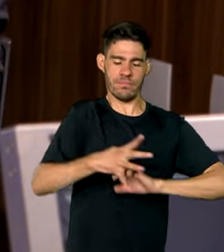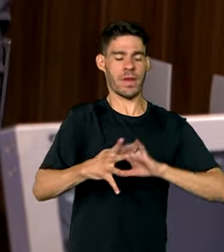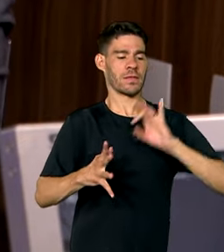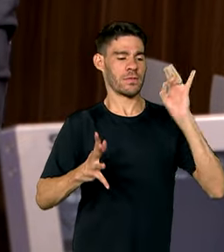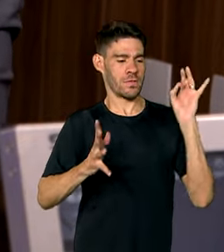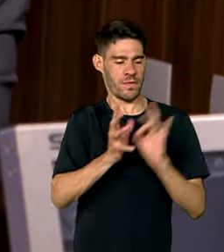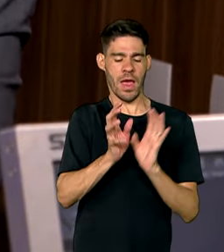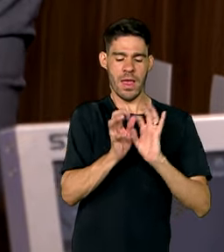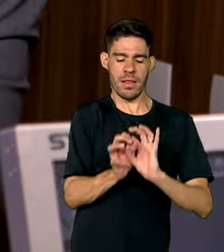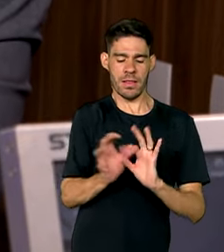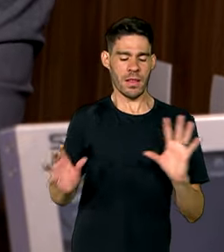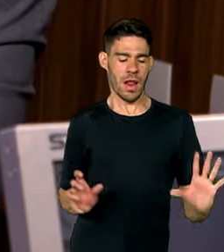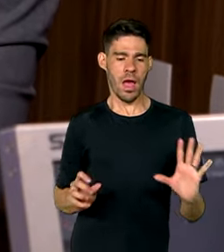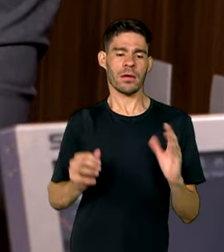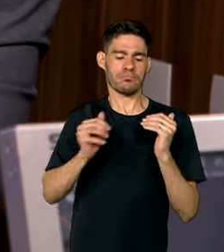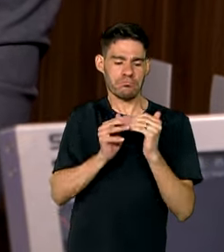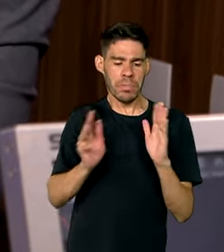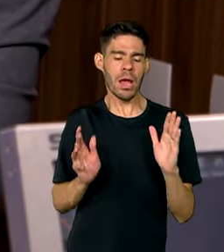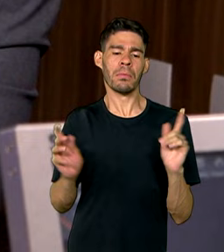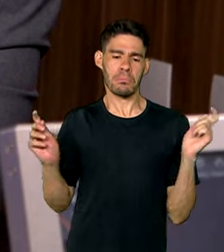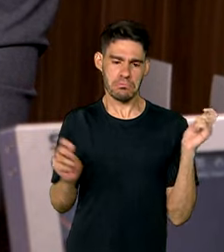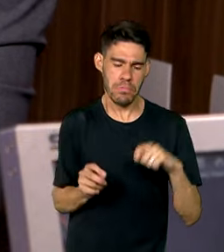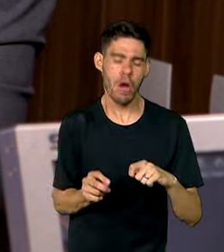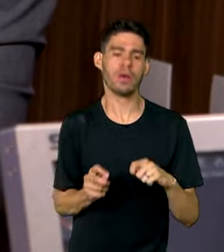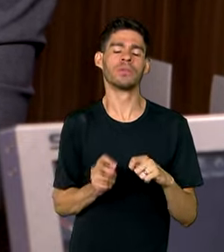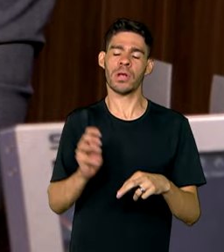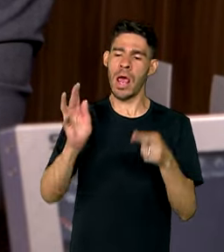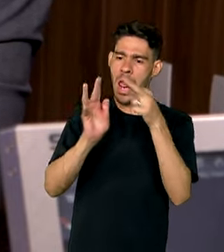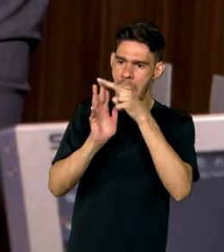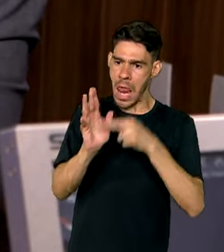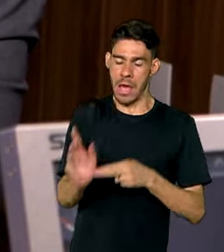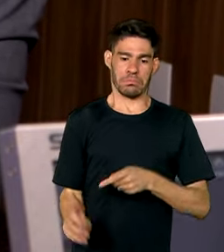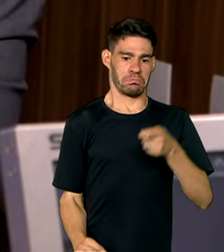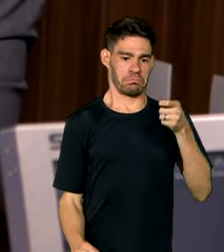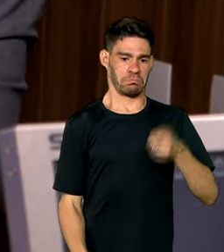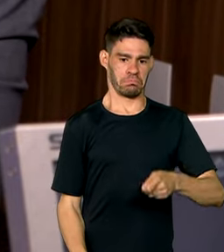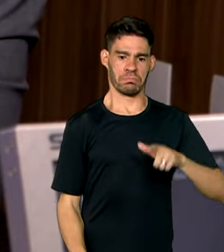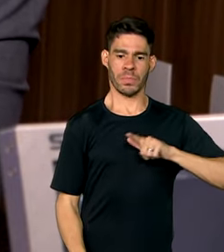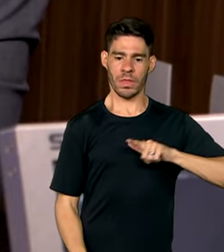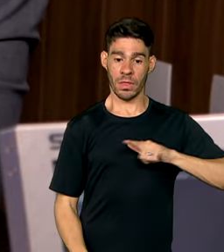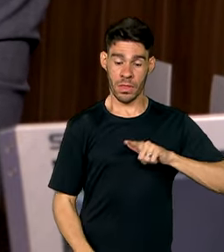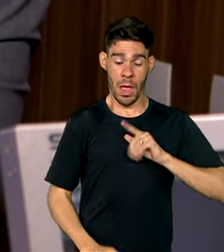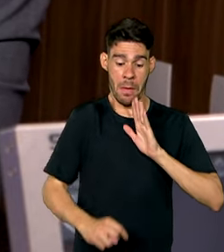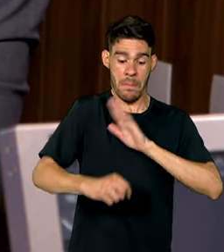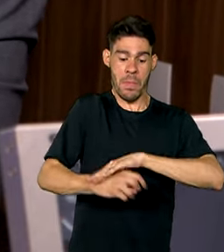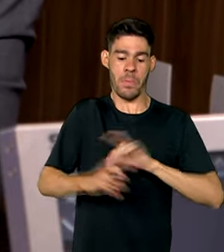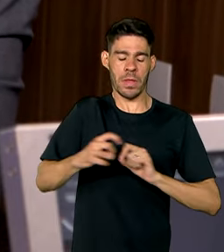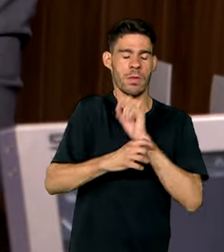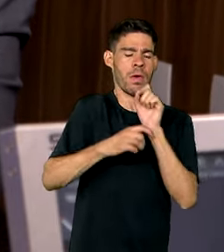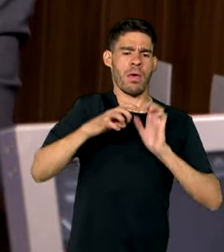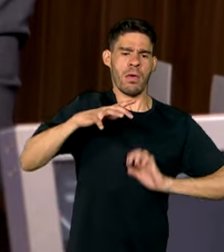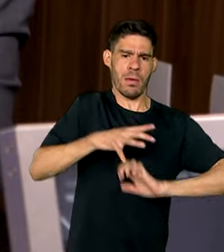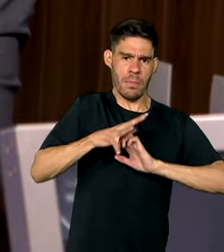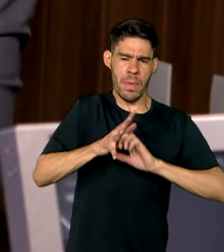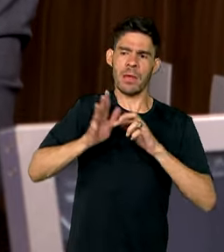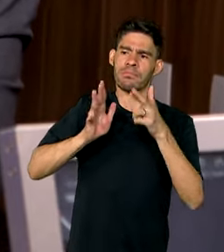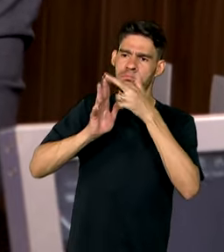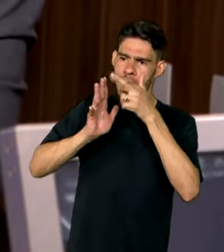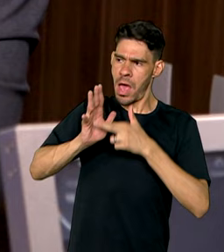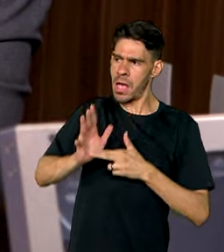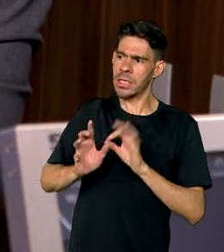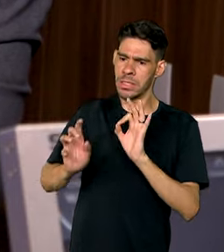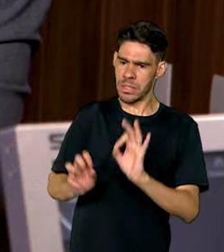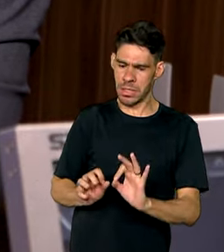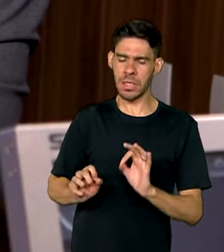efetivamente autorizadas a funcionar e elas têm regras ainda mais rígidas. Neste momento, então, nós temos empresas que estão regulares e